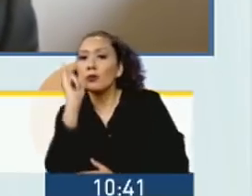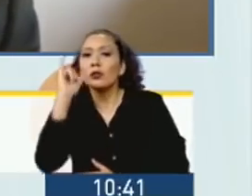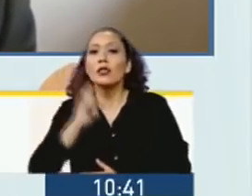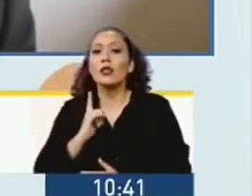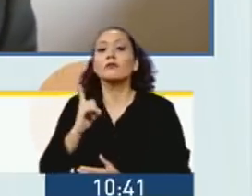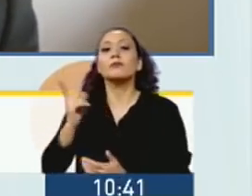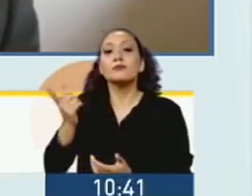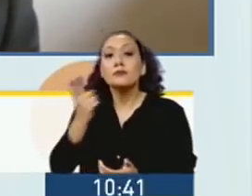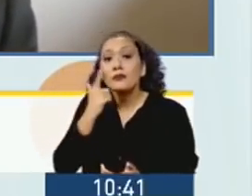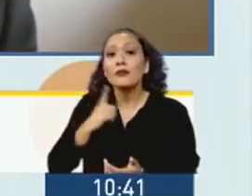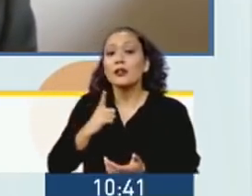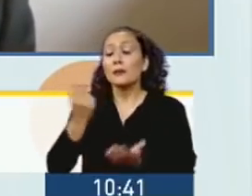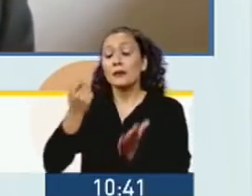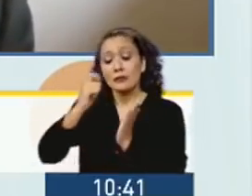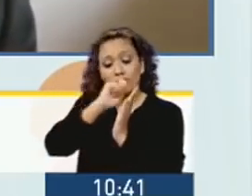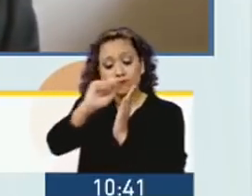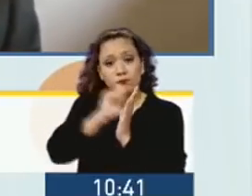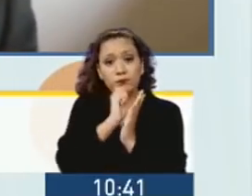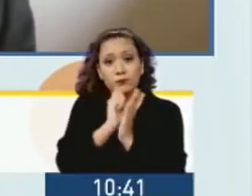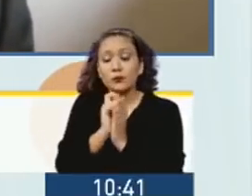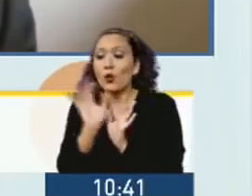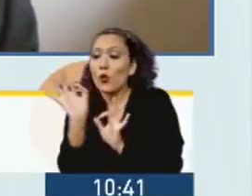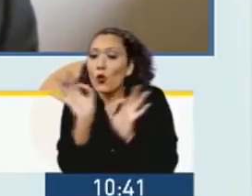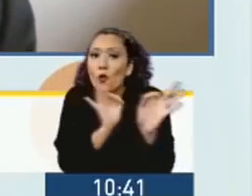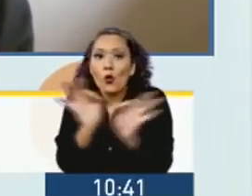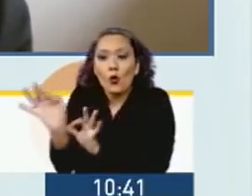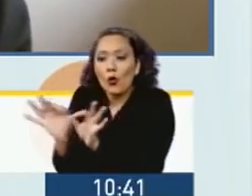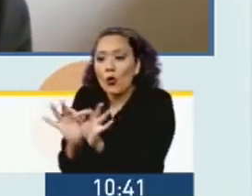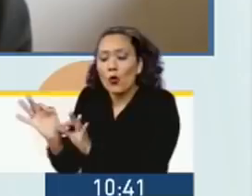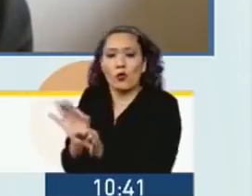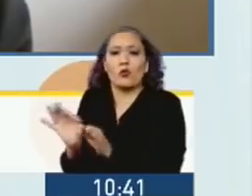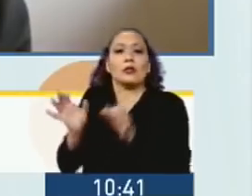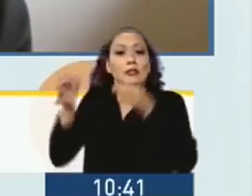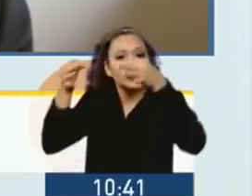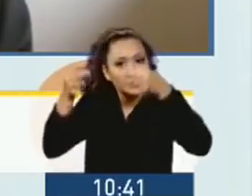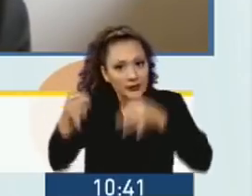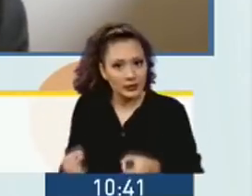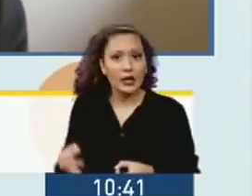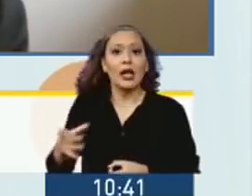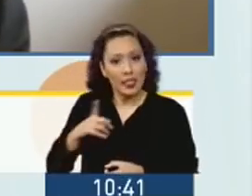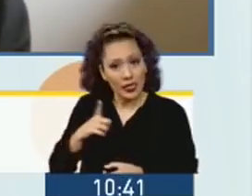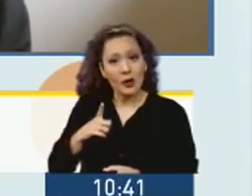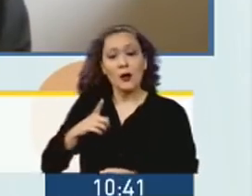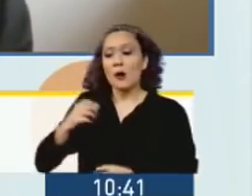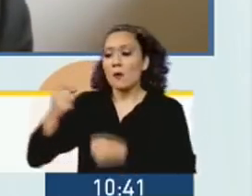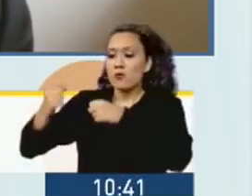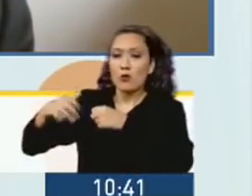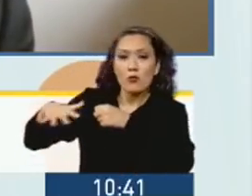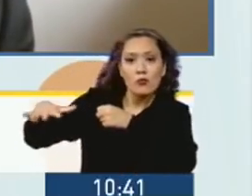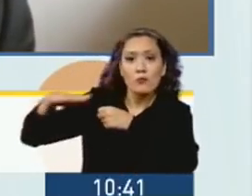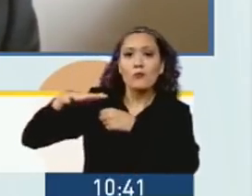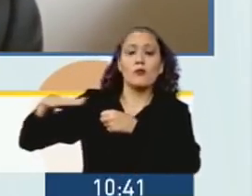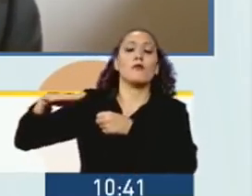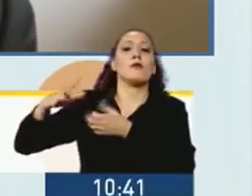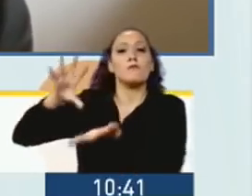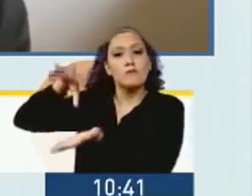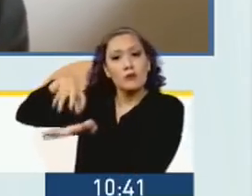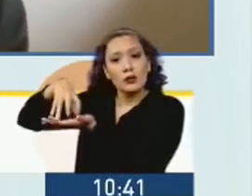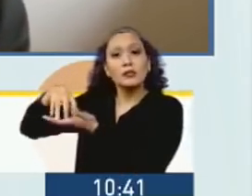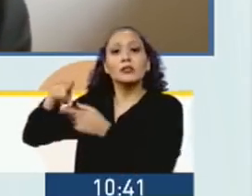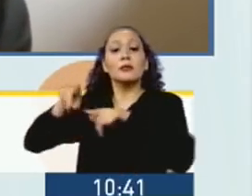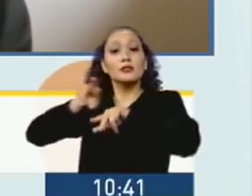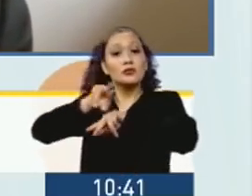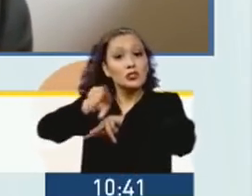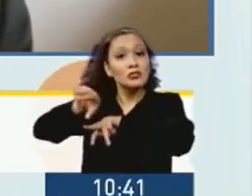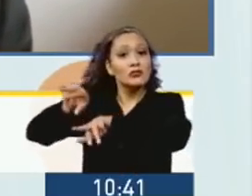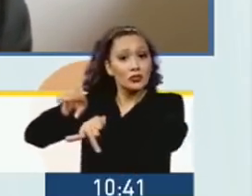públicas que sejam centralizadas, coordenadas no Poder Executivo e com os demais entes, mas que sejam também